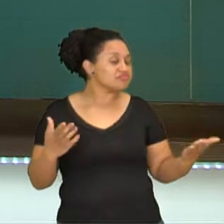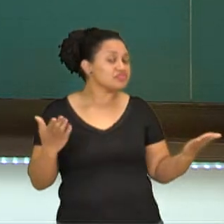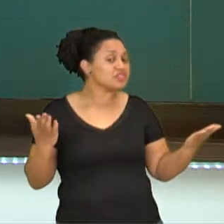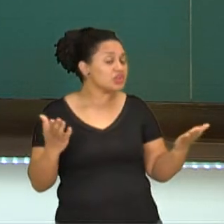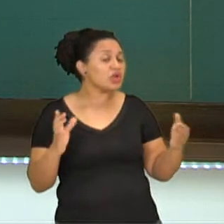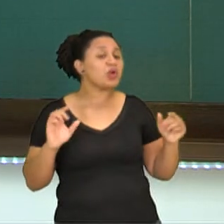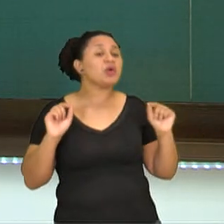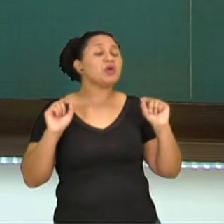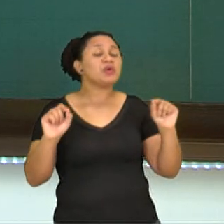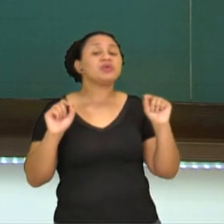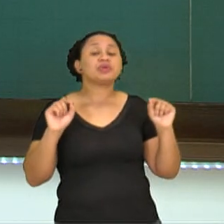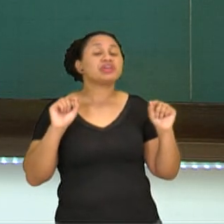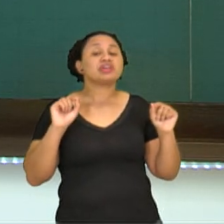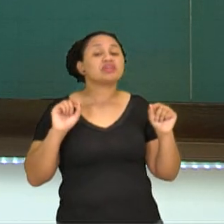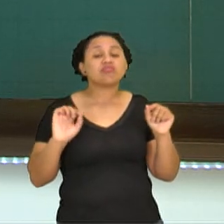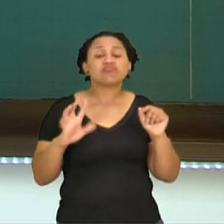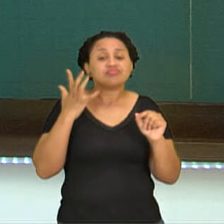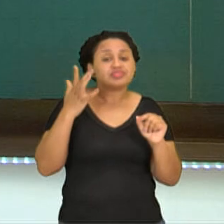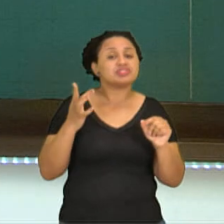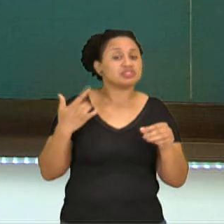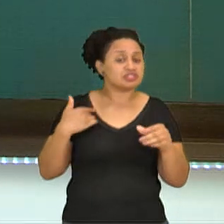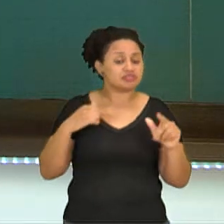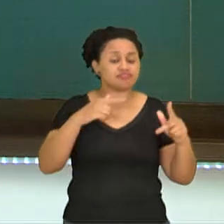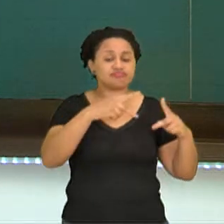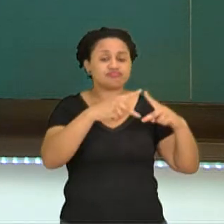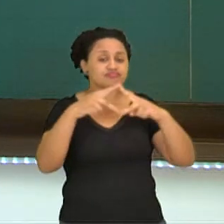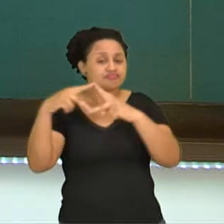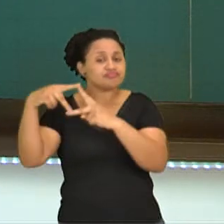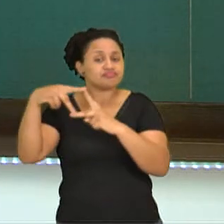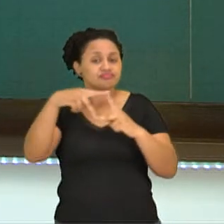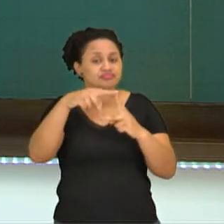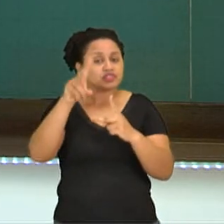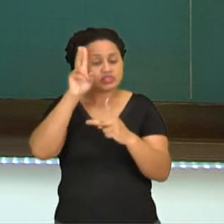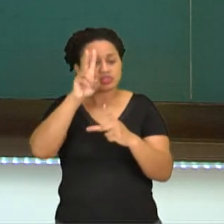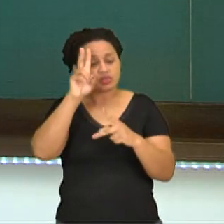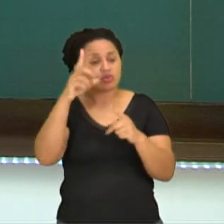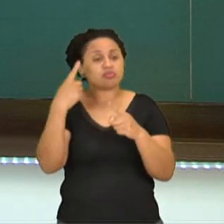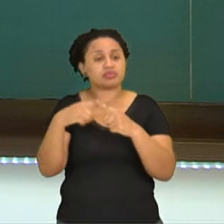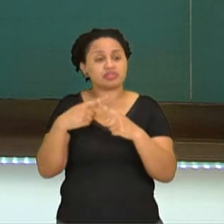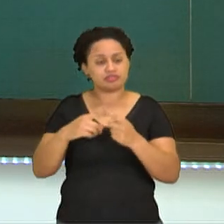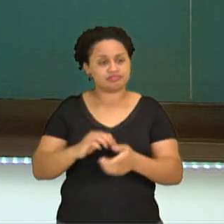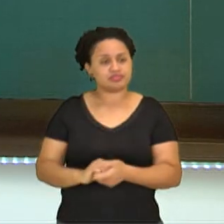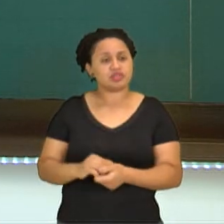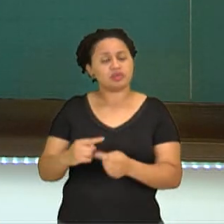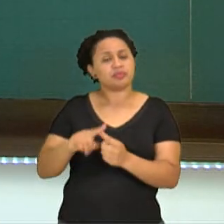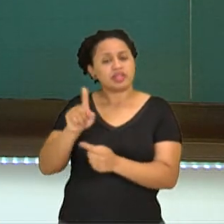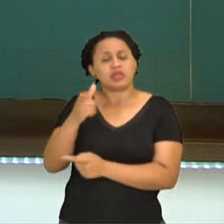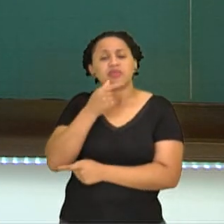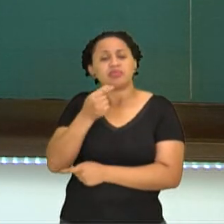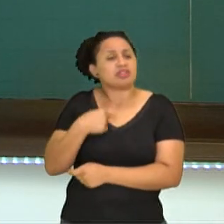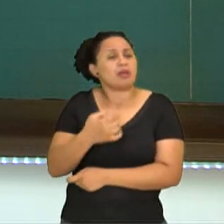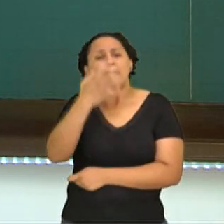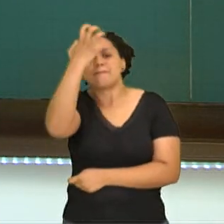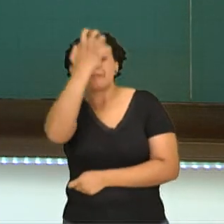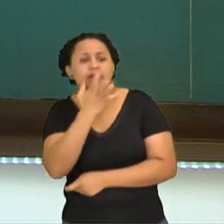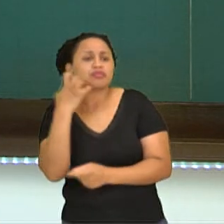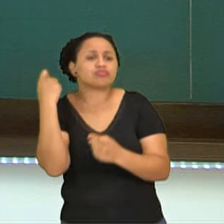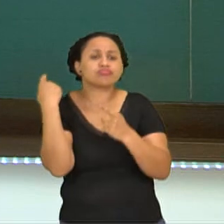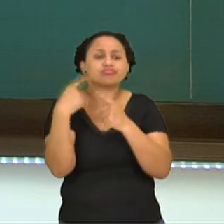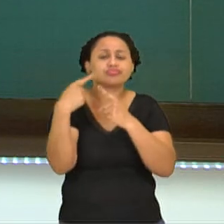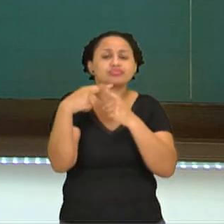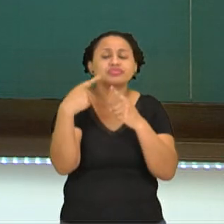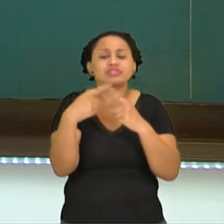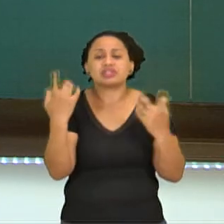O que está acontecendo com essa tirinha? Por que o Calvin está tão brabo assim? O que